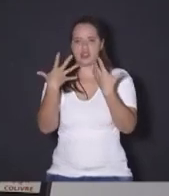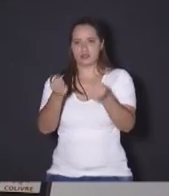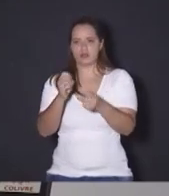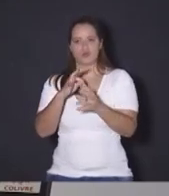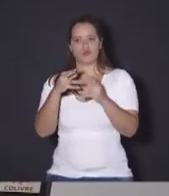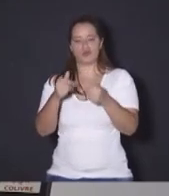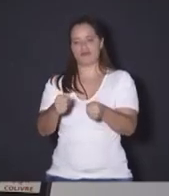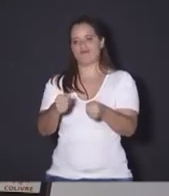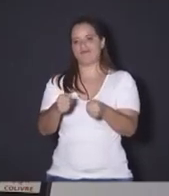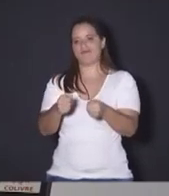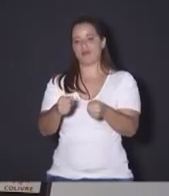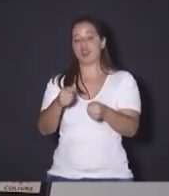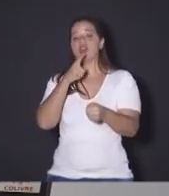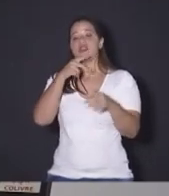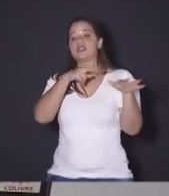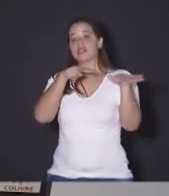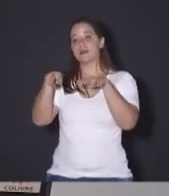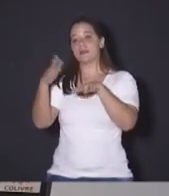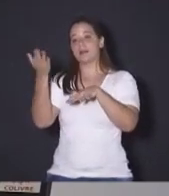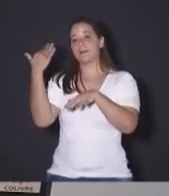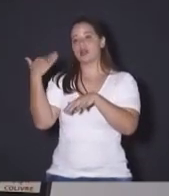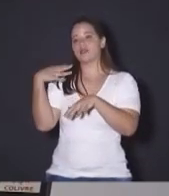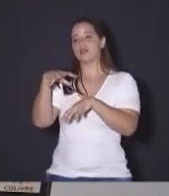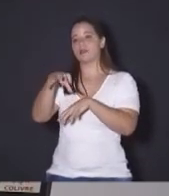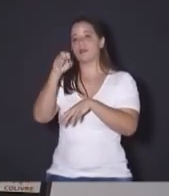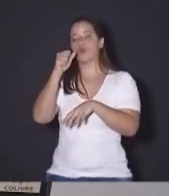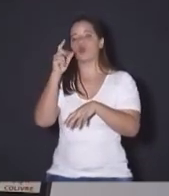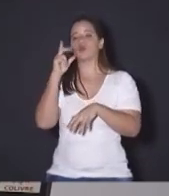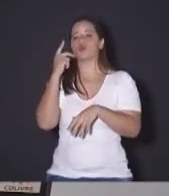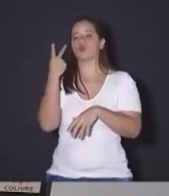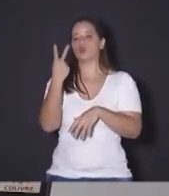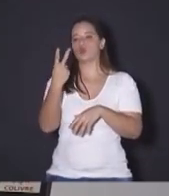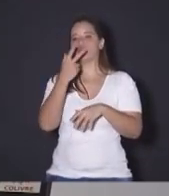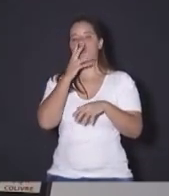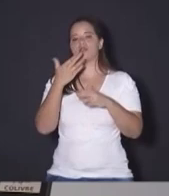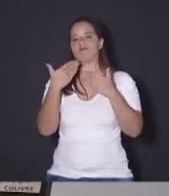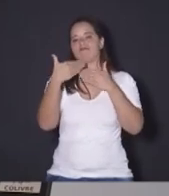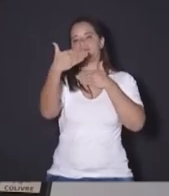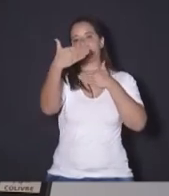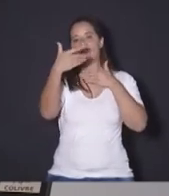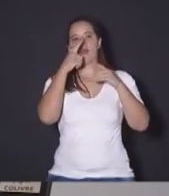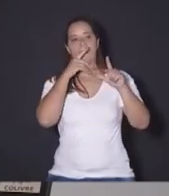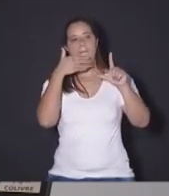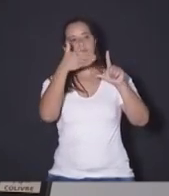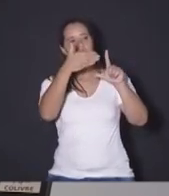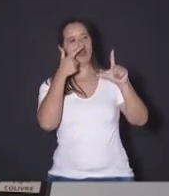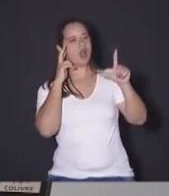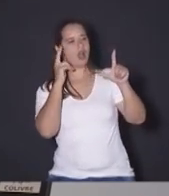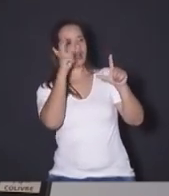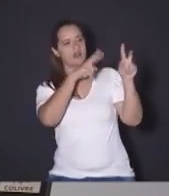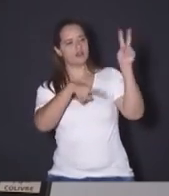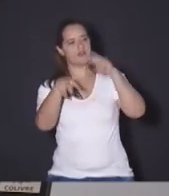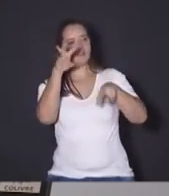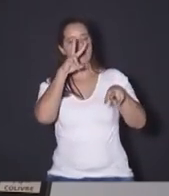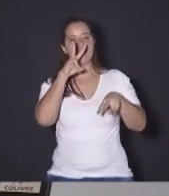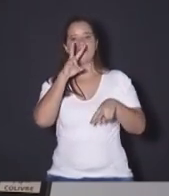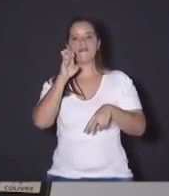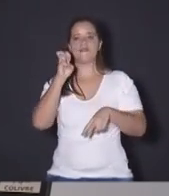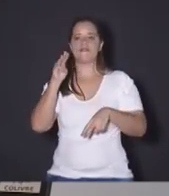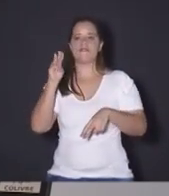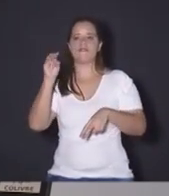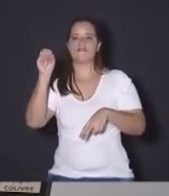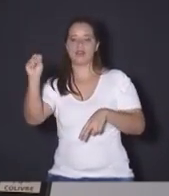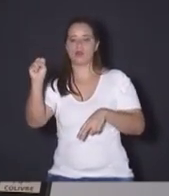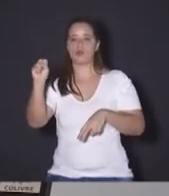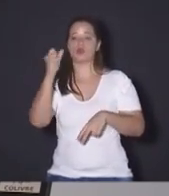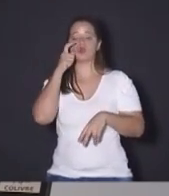é na semana passada eu peguei duas páginas e analisei que aas views das suas últimas